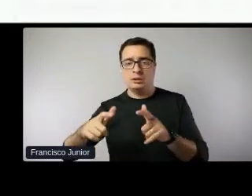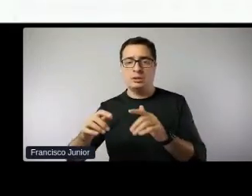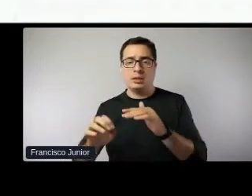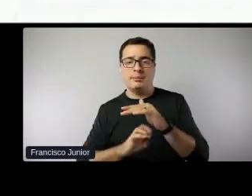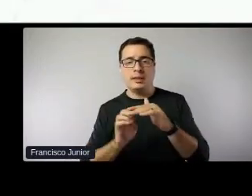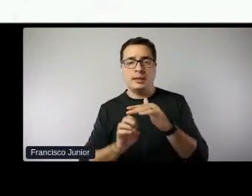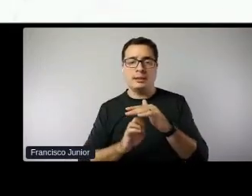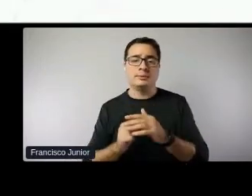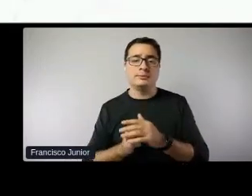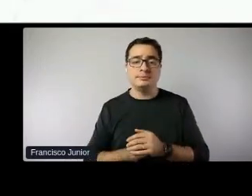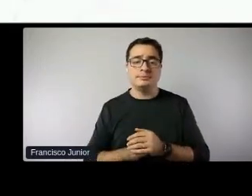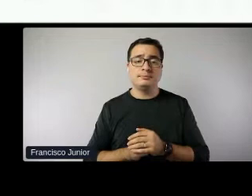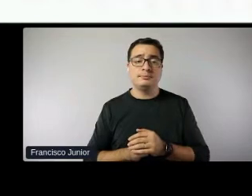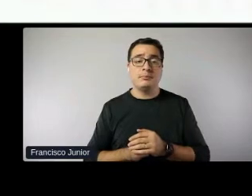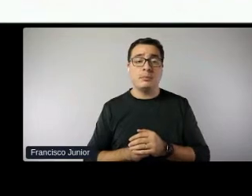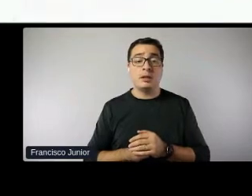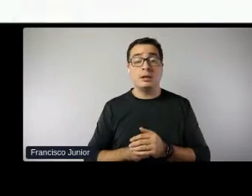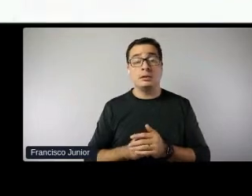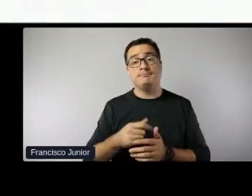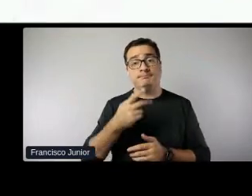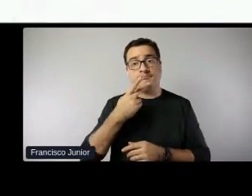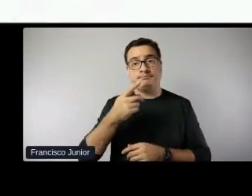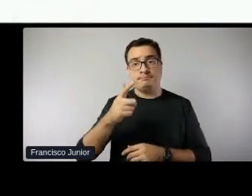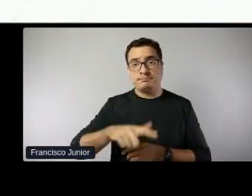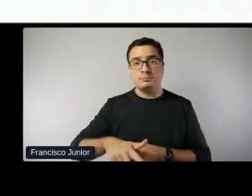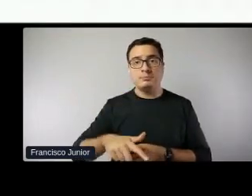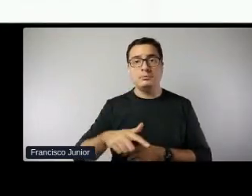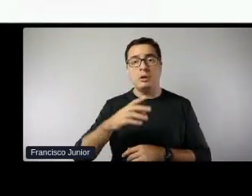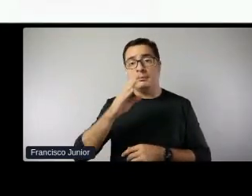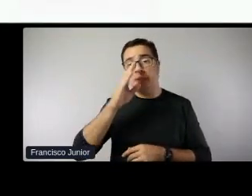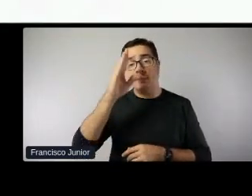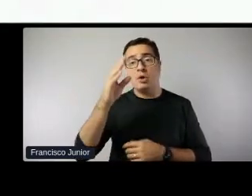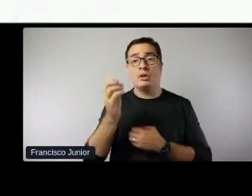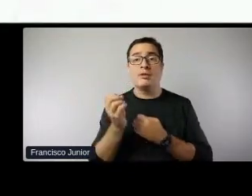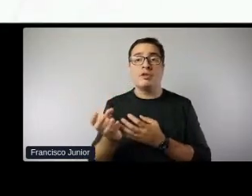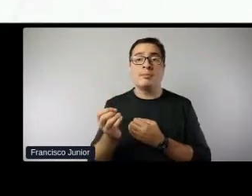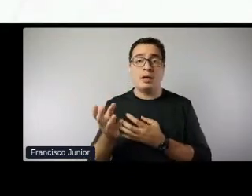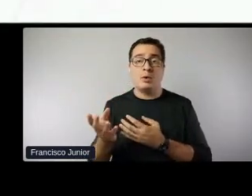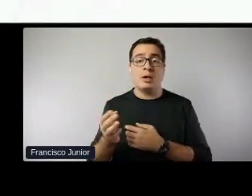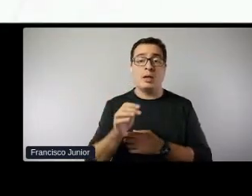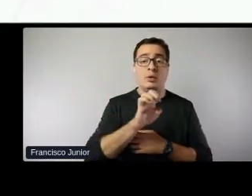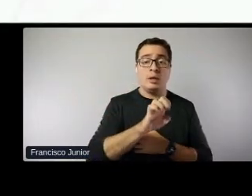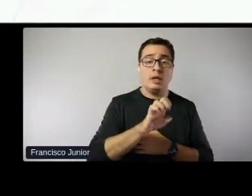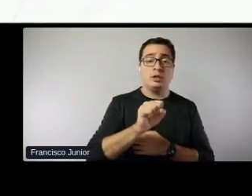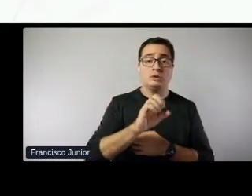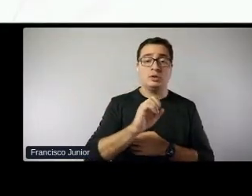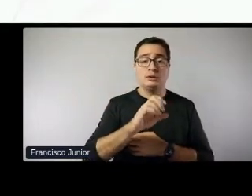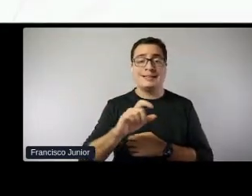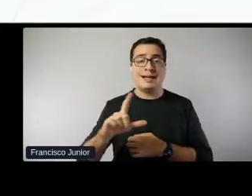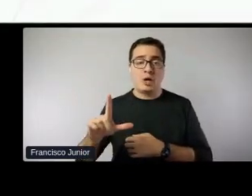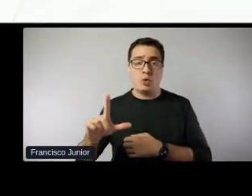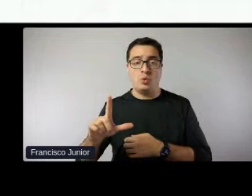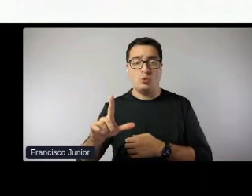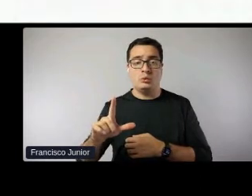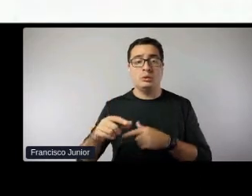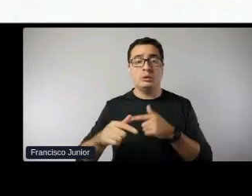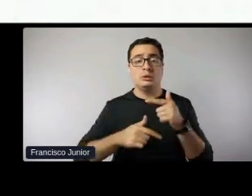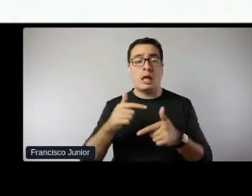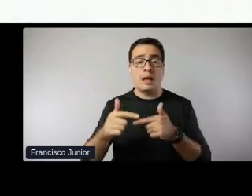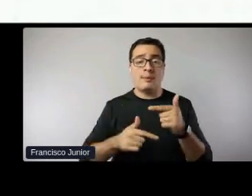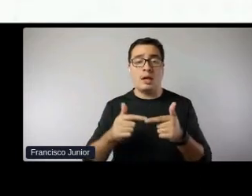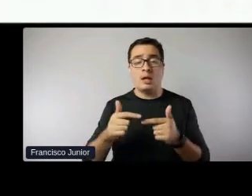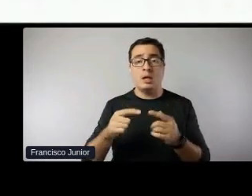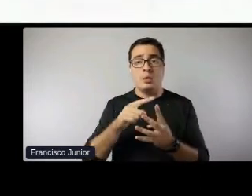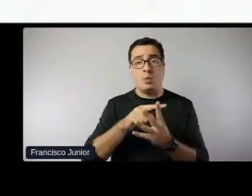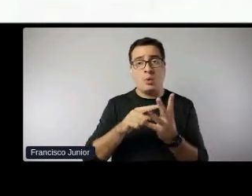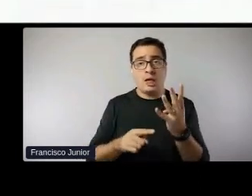né? E ressaltando que a nossa fonte principal dos dados é o e-social, então aí a gente trabalha com 4